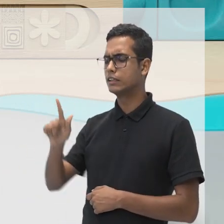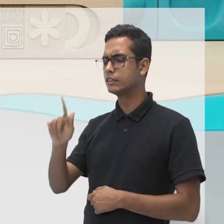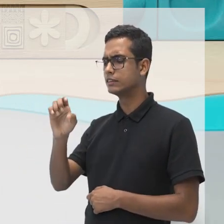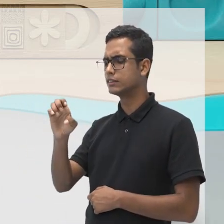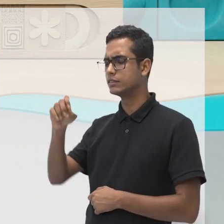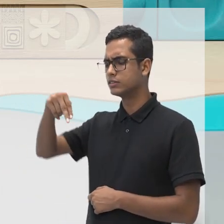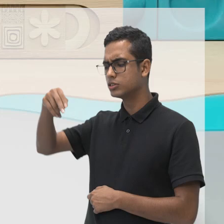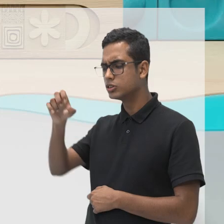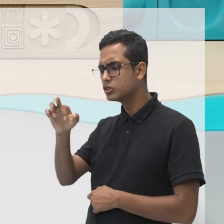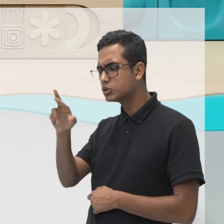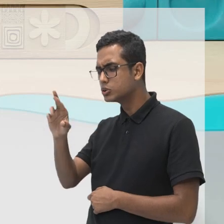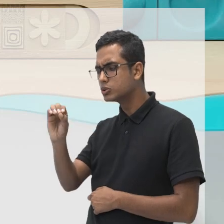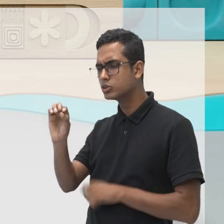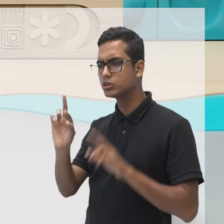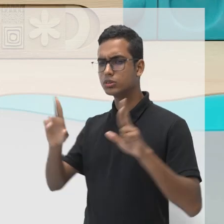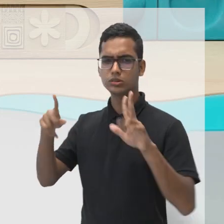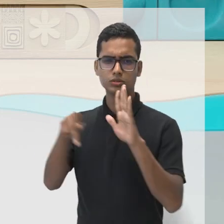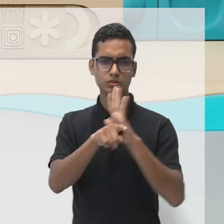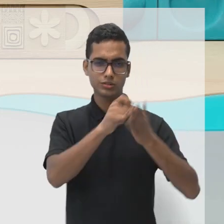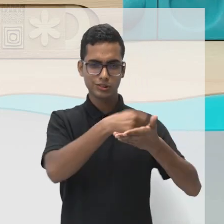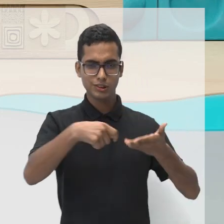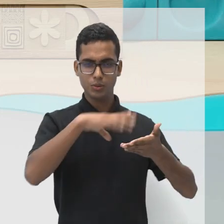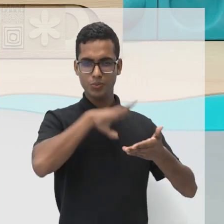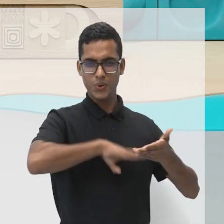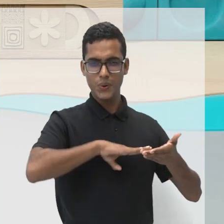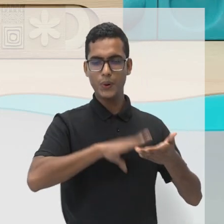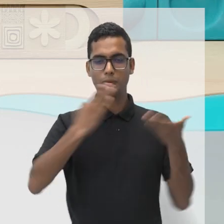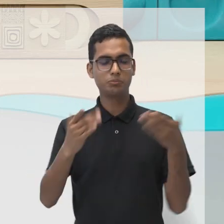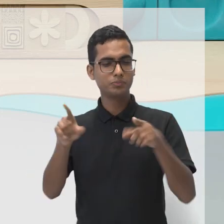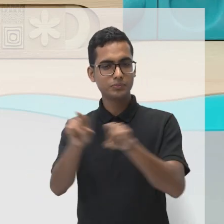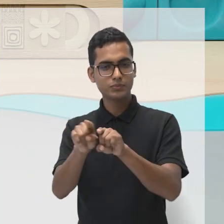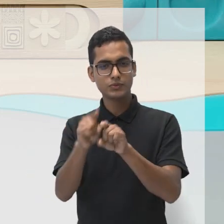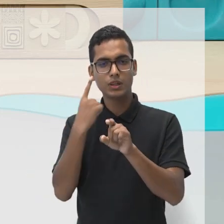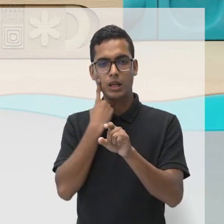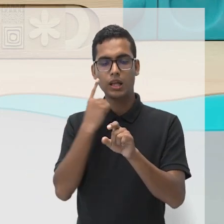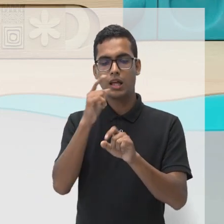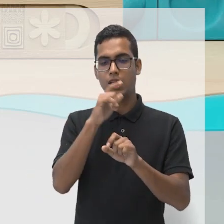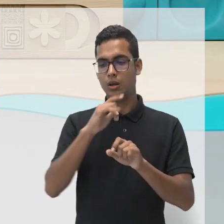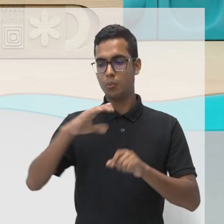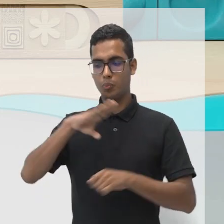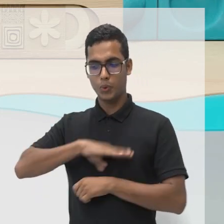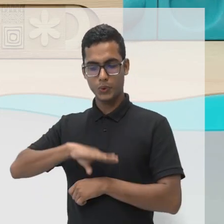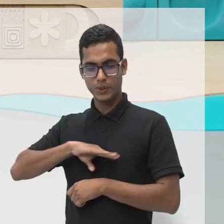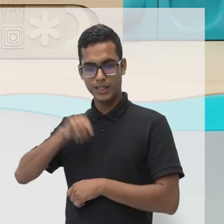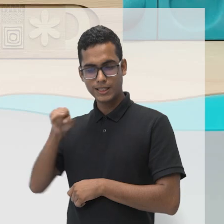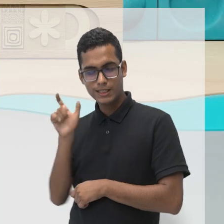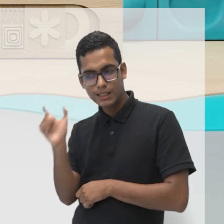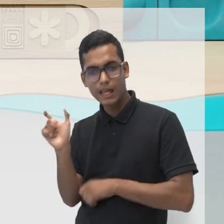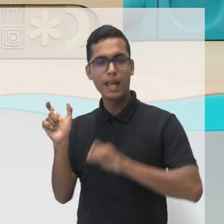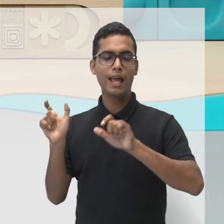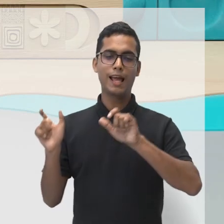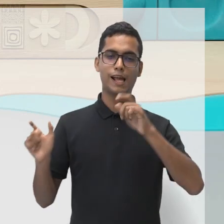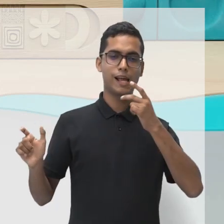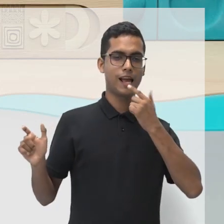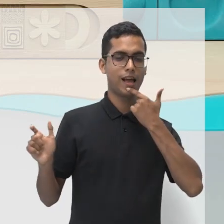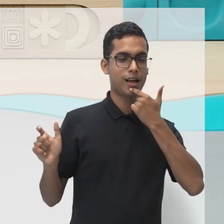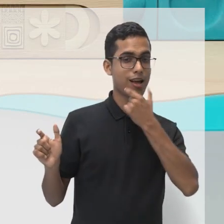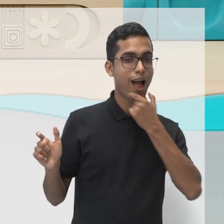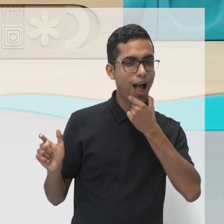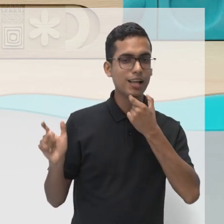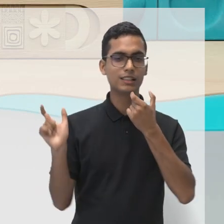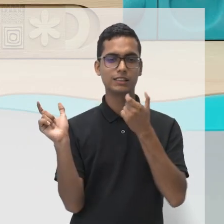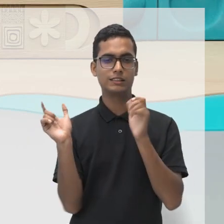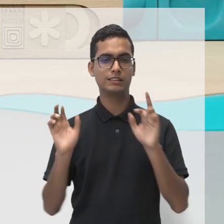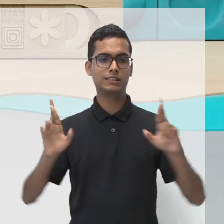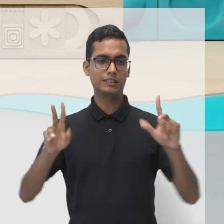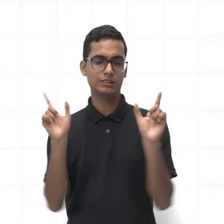uma pronúncia um pouquinho diferente do que se escreve. Então, que gênero de música eles preferem? Vamos dar uma olhadinha nos gêneros musicais?